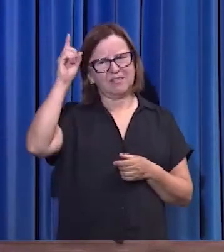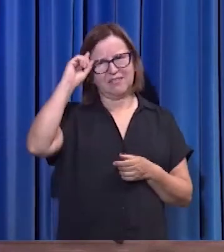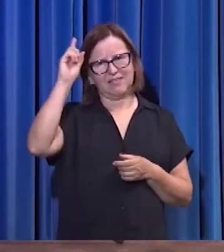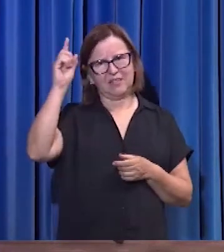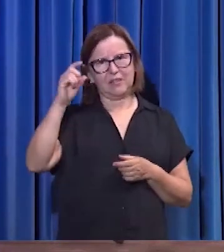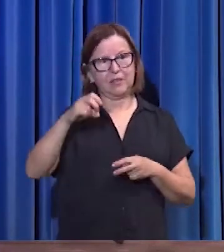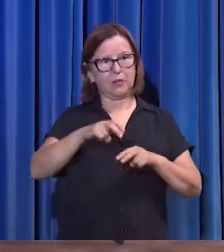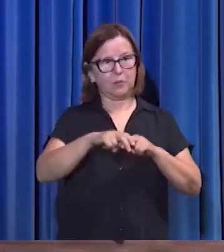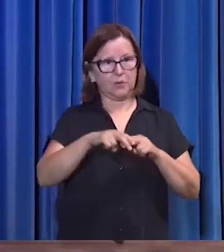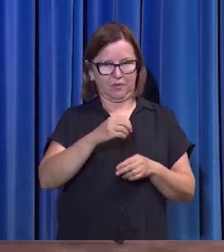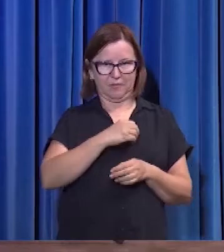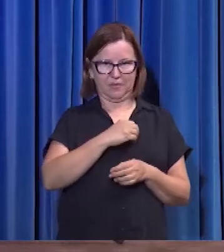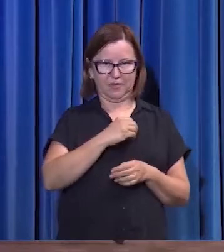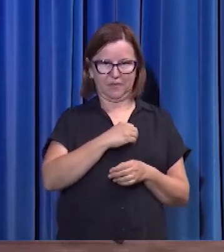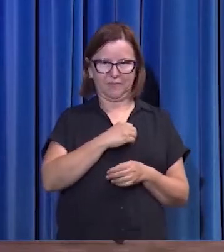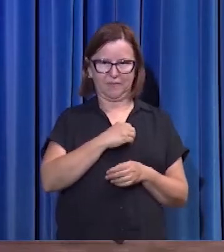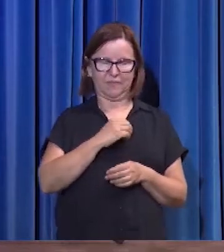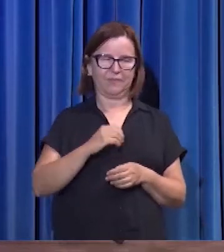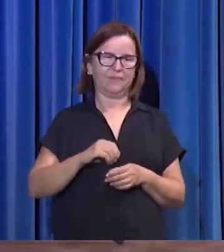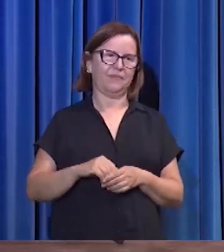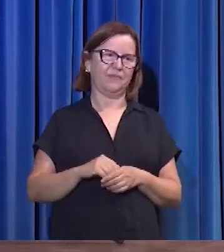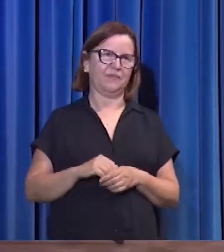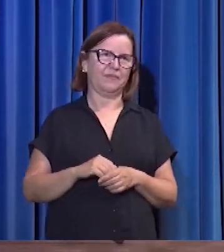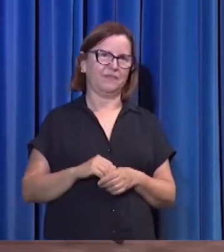por causa do pecado.